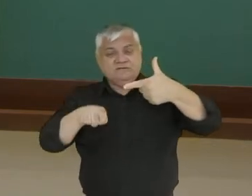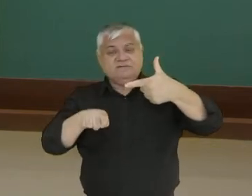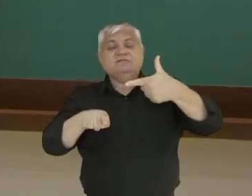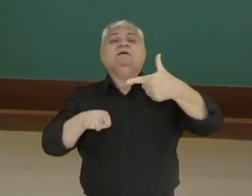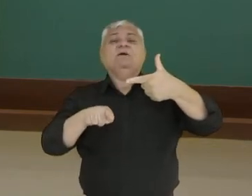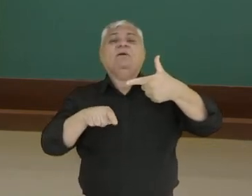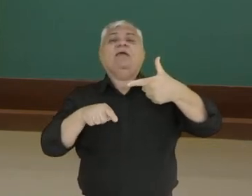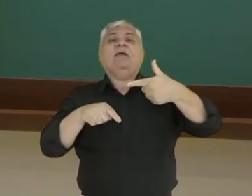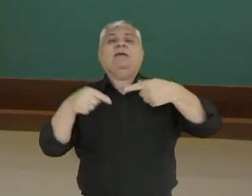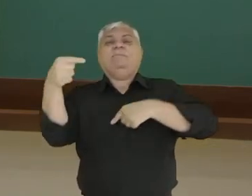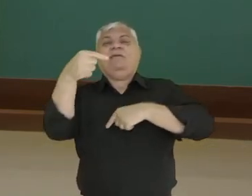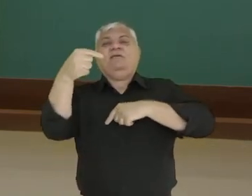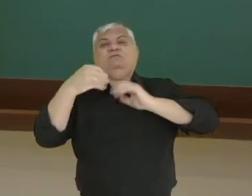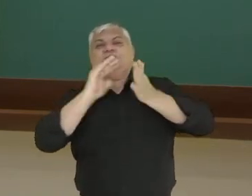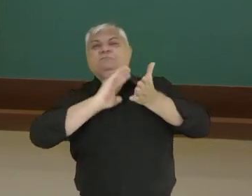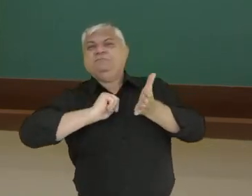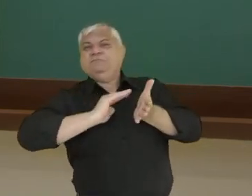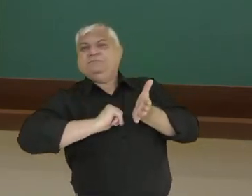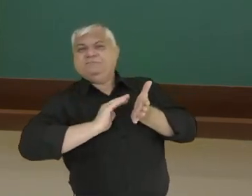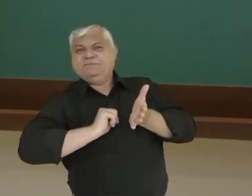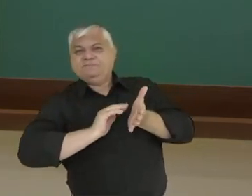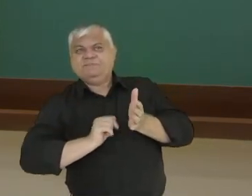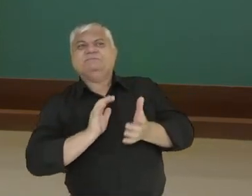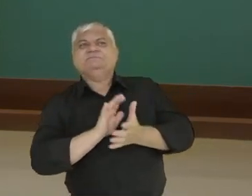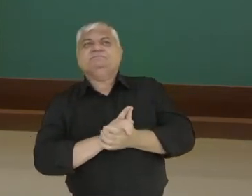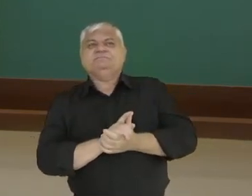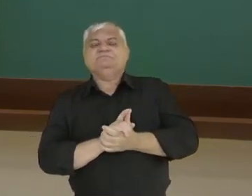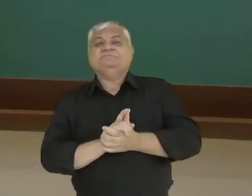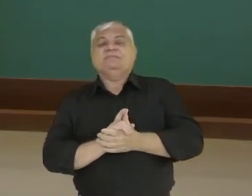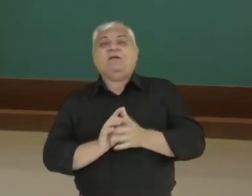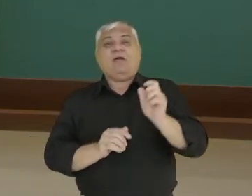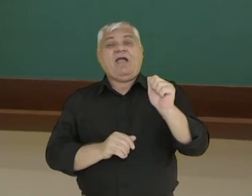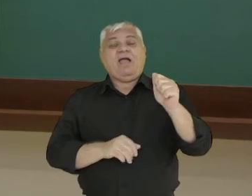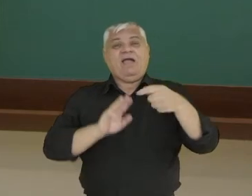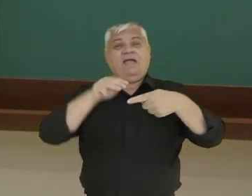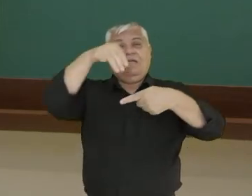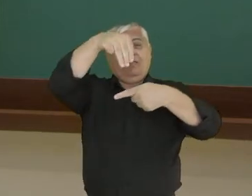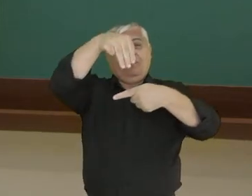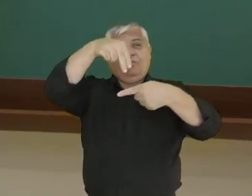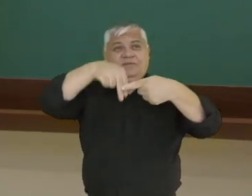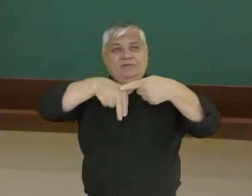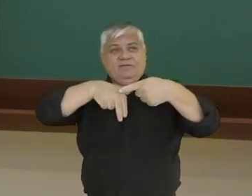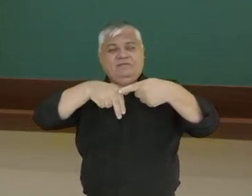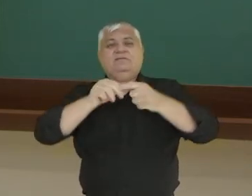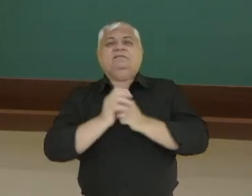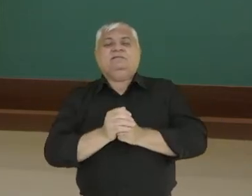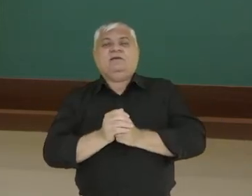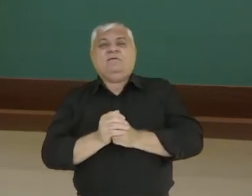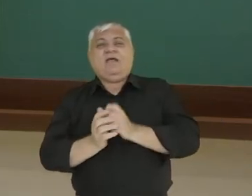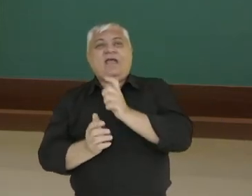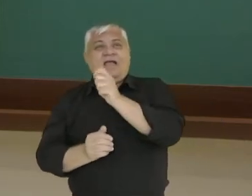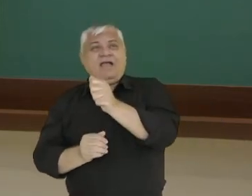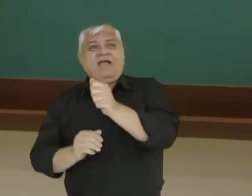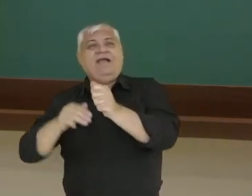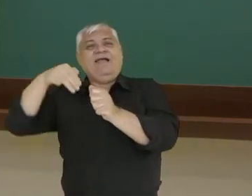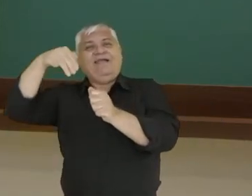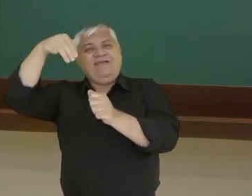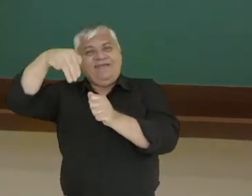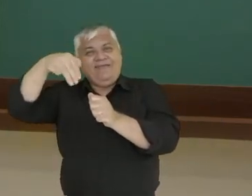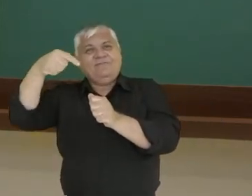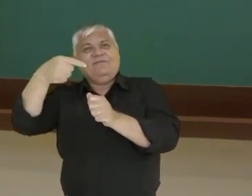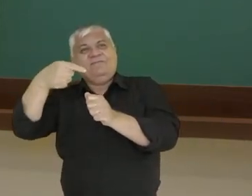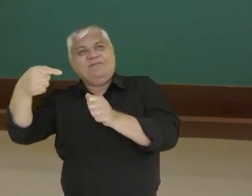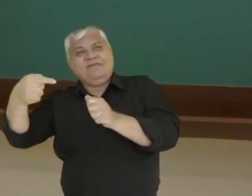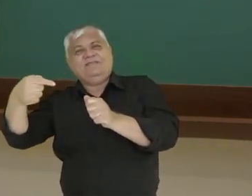de M na base A menos o log de N na base A. Vamos fazer a demonstração, então